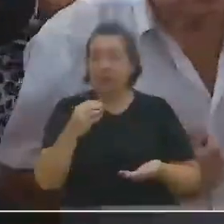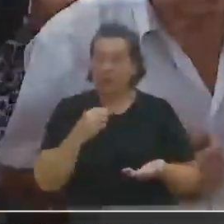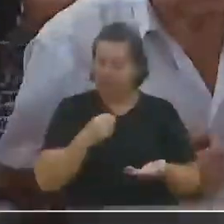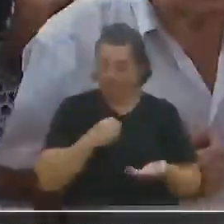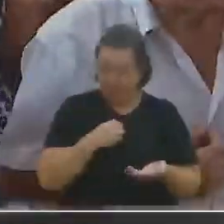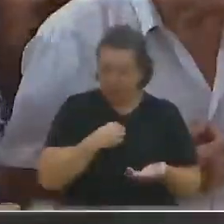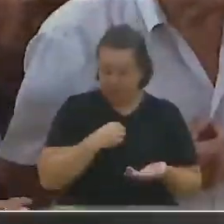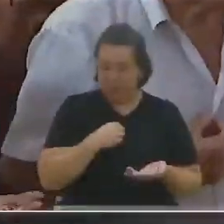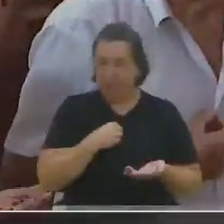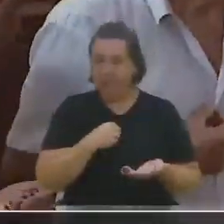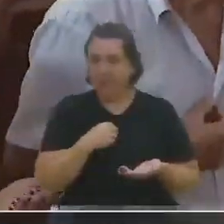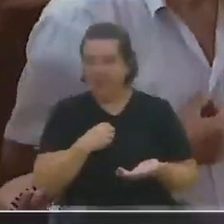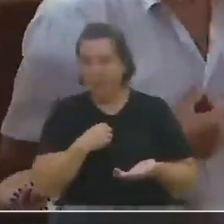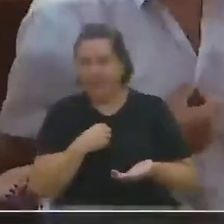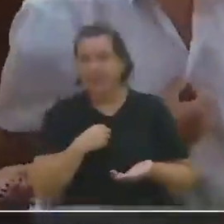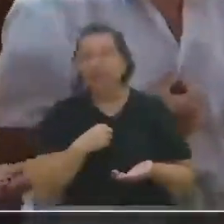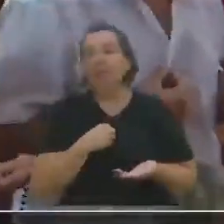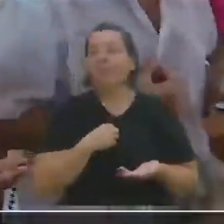Pai e do Filho